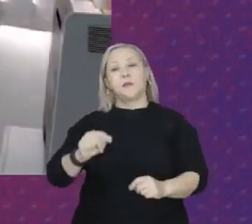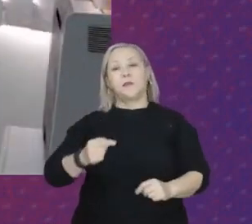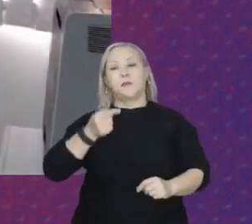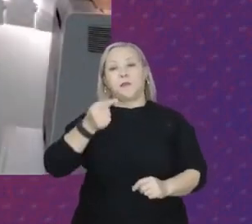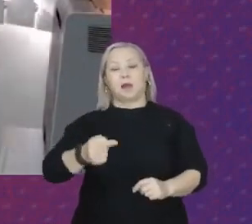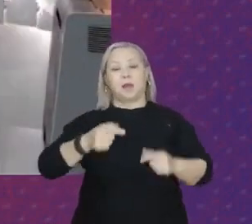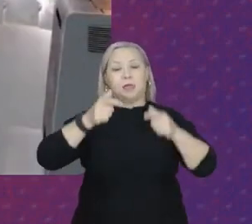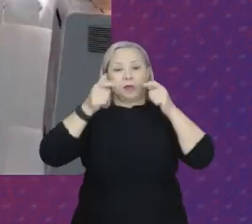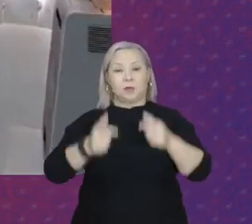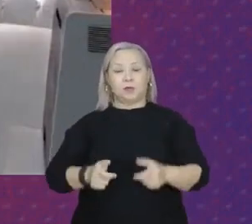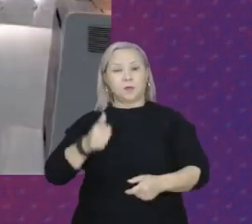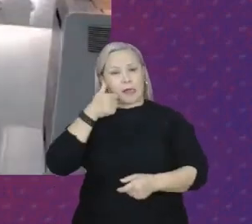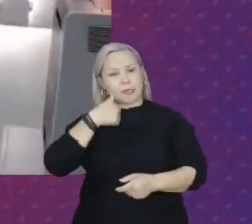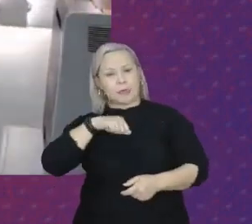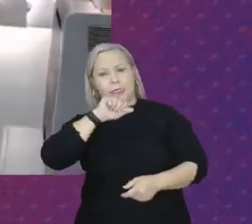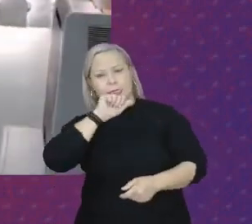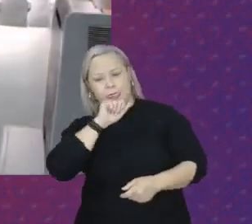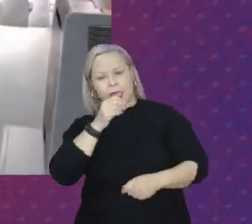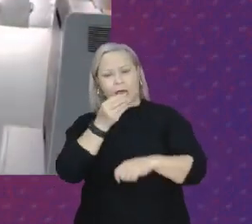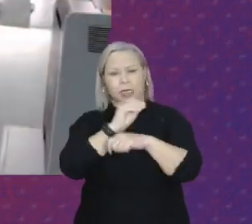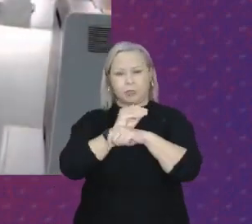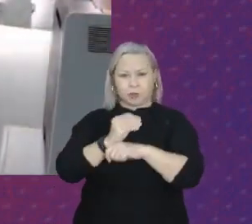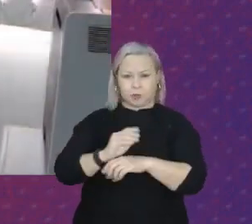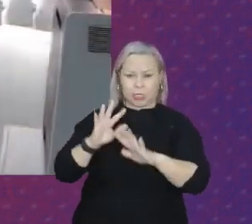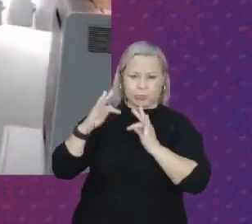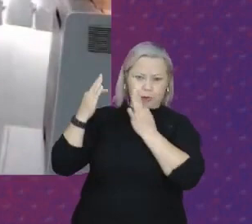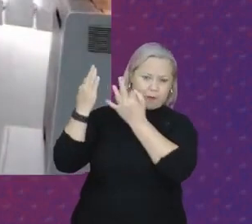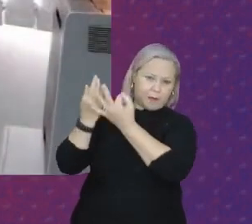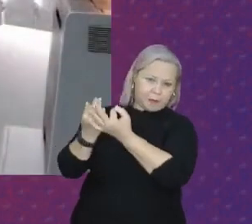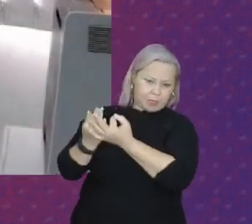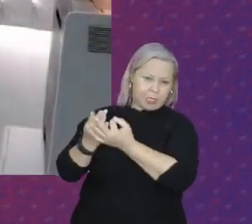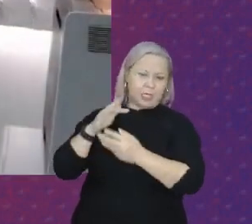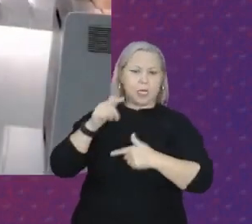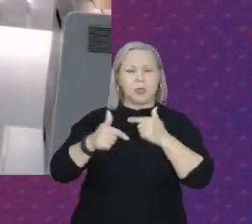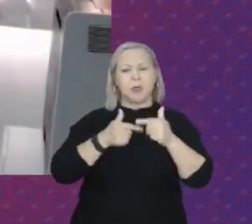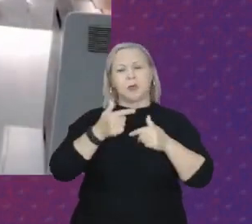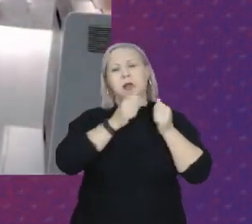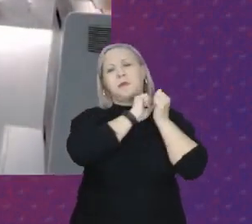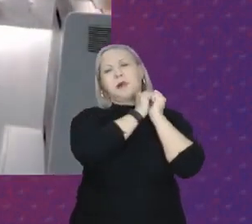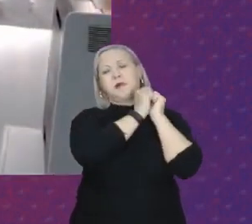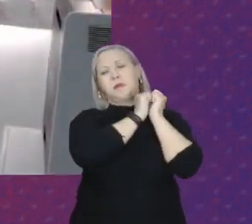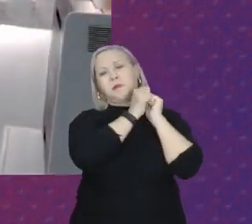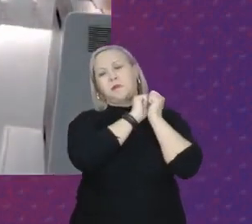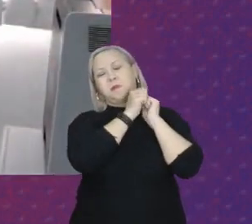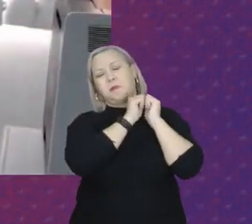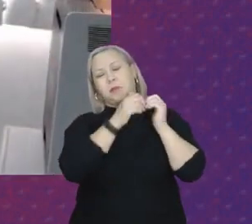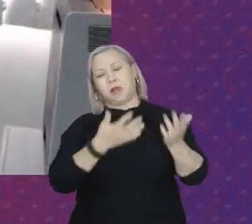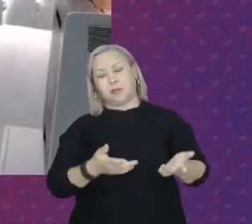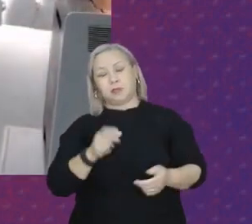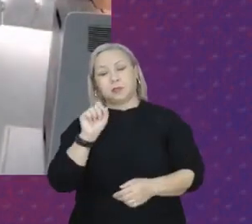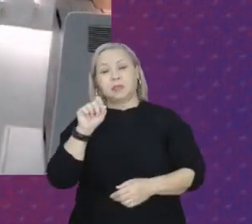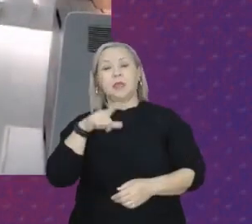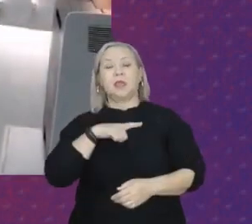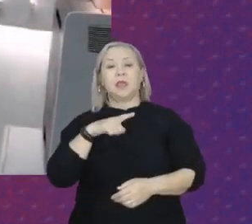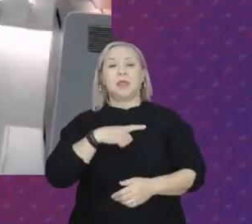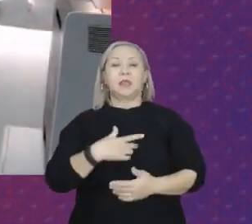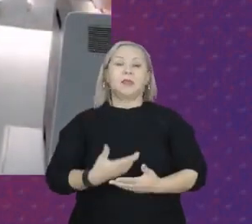do espaço da maternidade, dos cuidados do trabalho doméstico, que vem